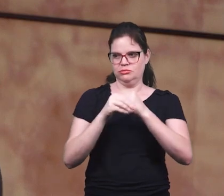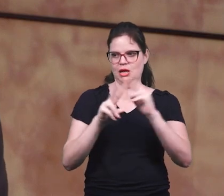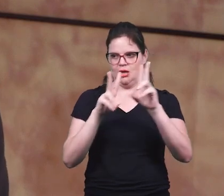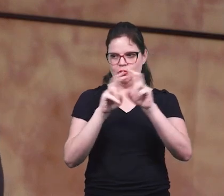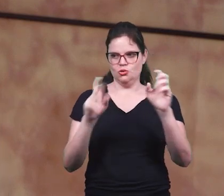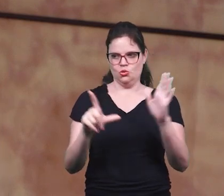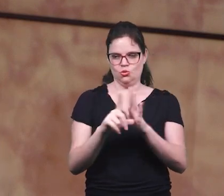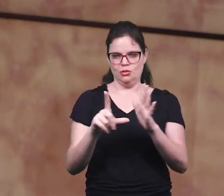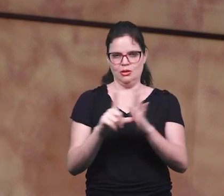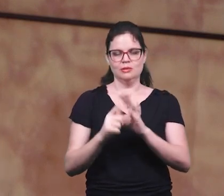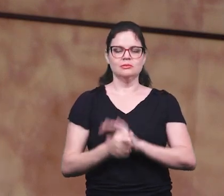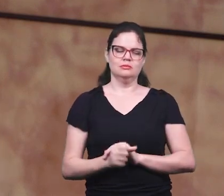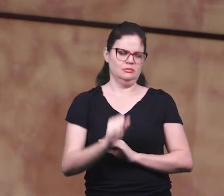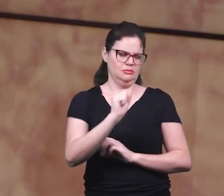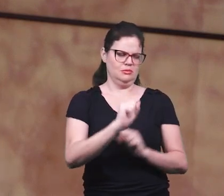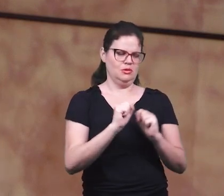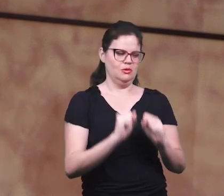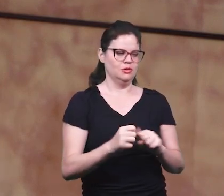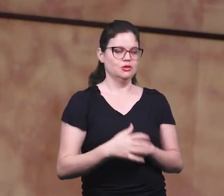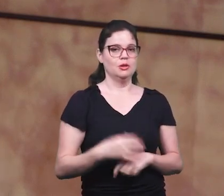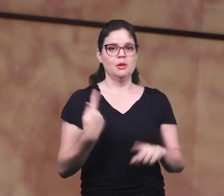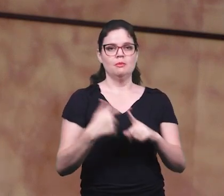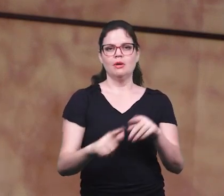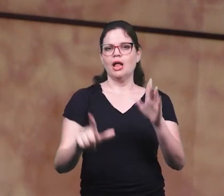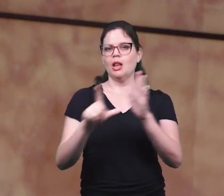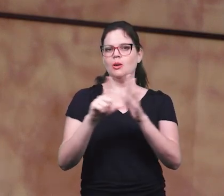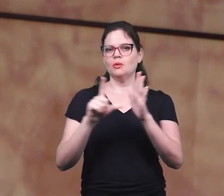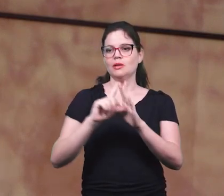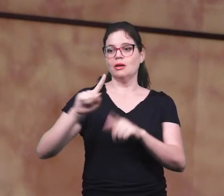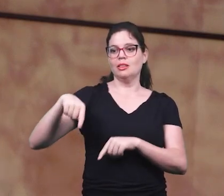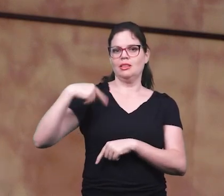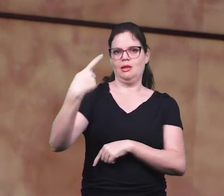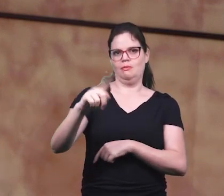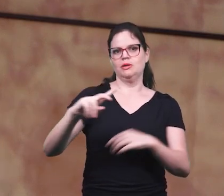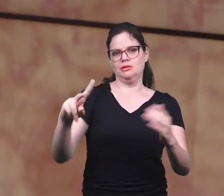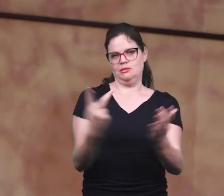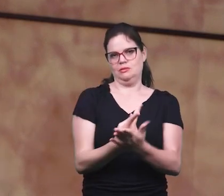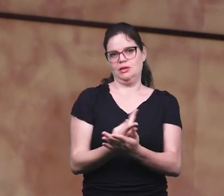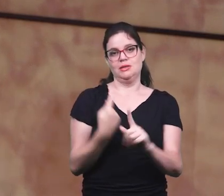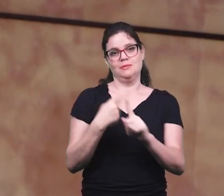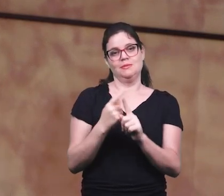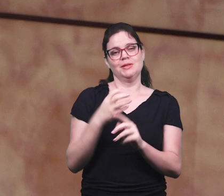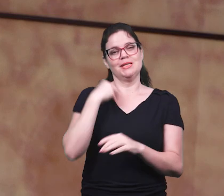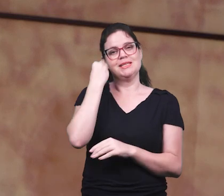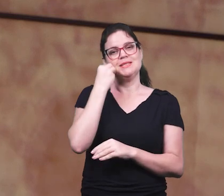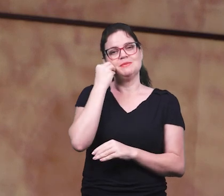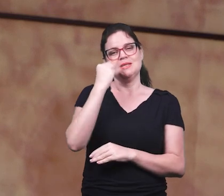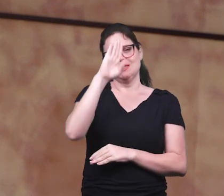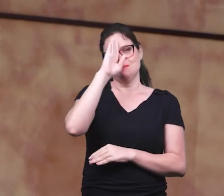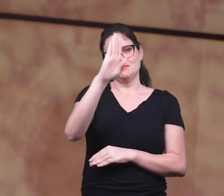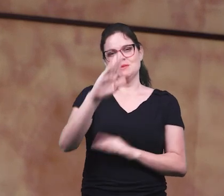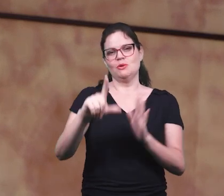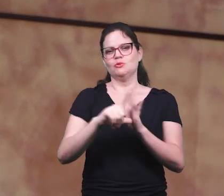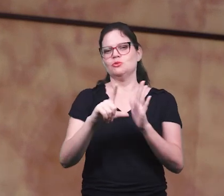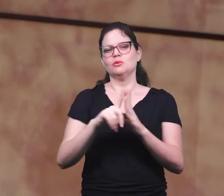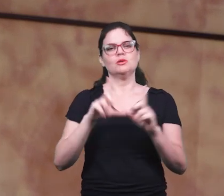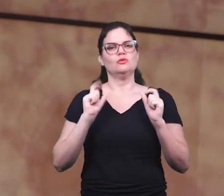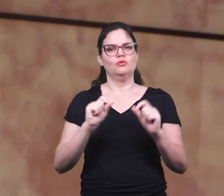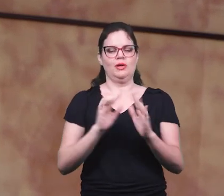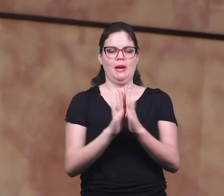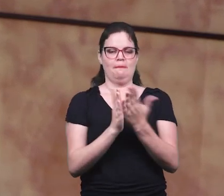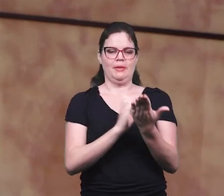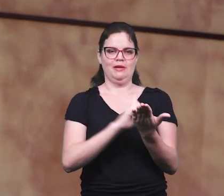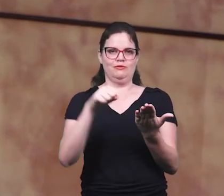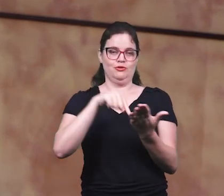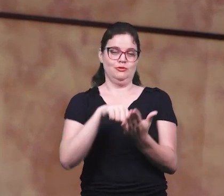Lutero. Lutero já veio depois dele com a mensagem. Lutero, a grande experiência de Lutero foi com a palavra.